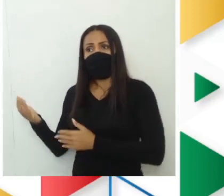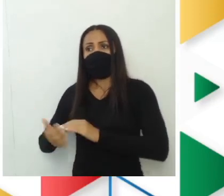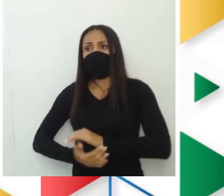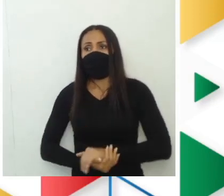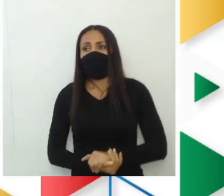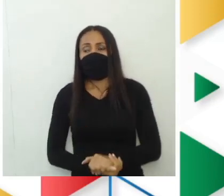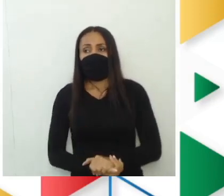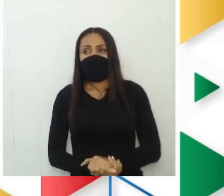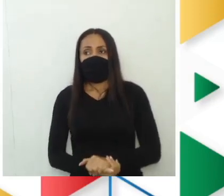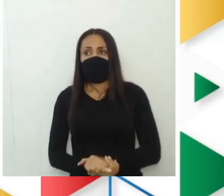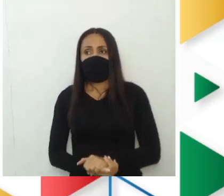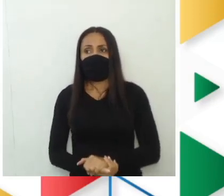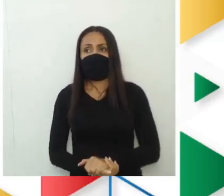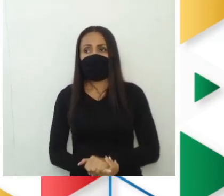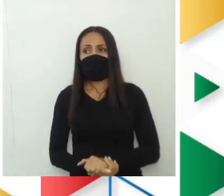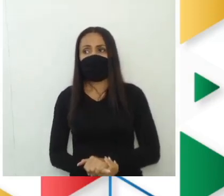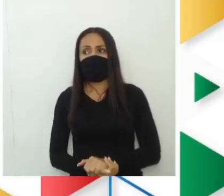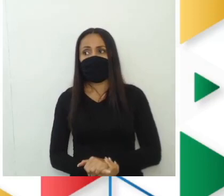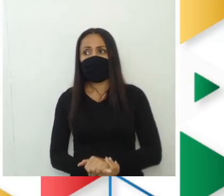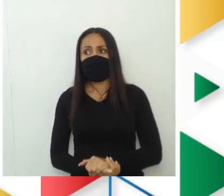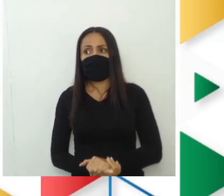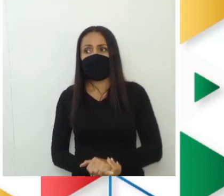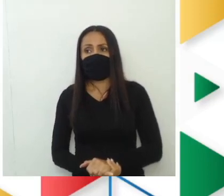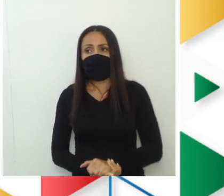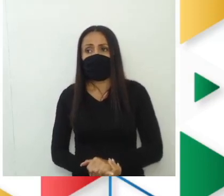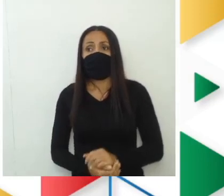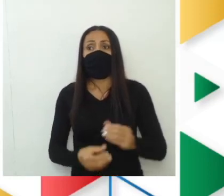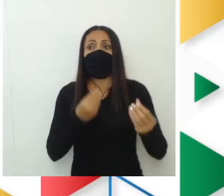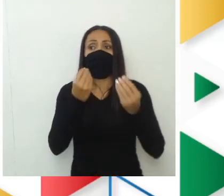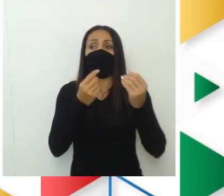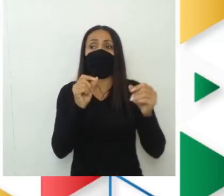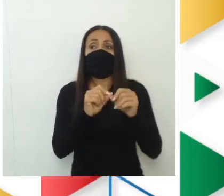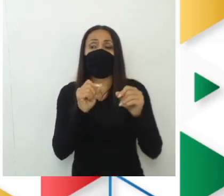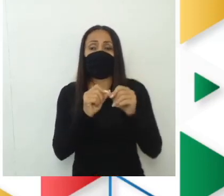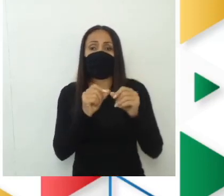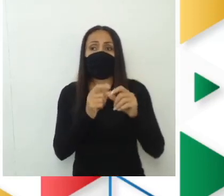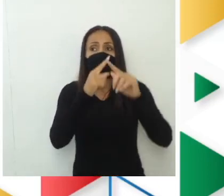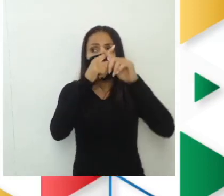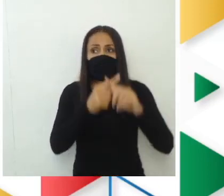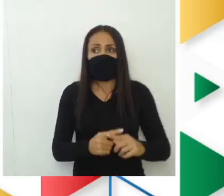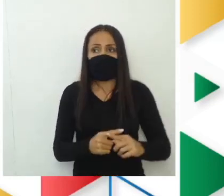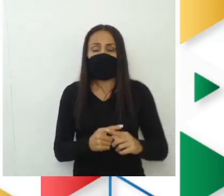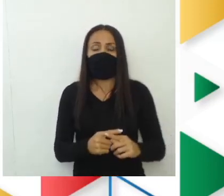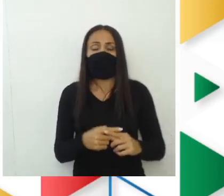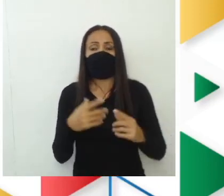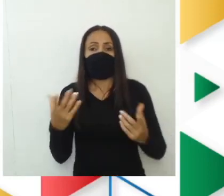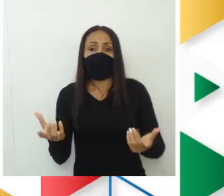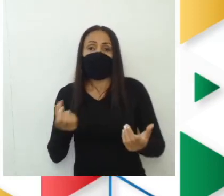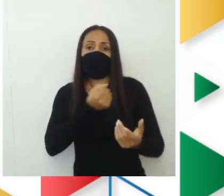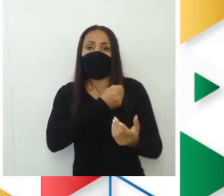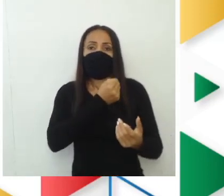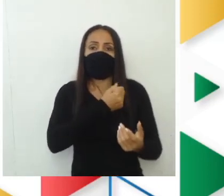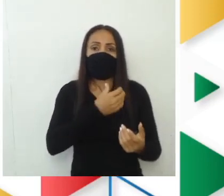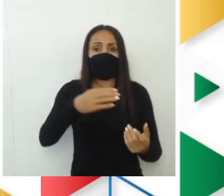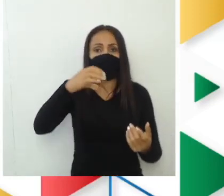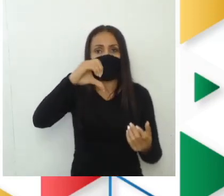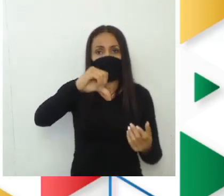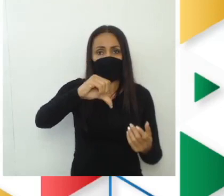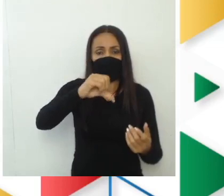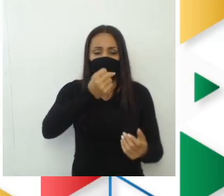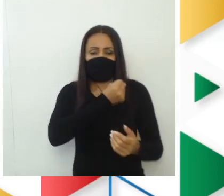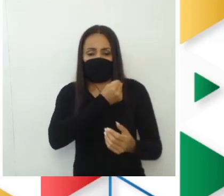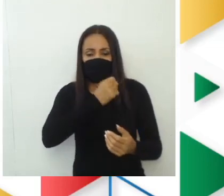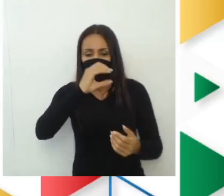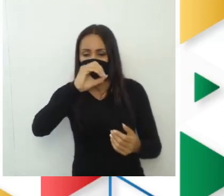milhões, tranquilo? Quando a gente faz essa multiplicação, nós vamos obter um número com 9 zeros. Então eles são